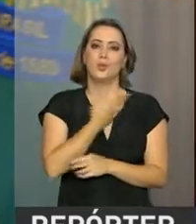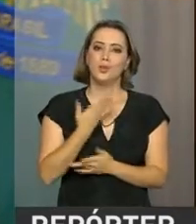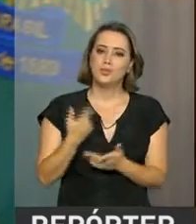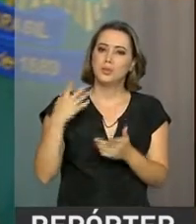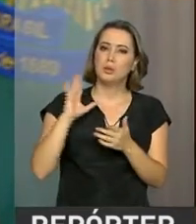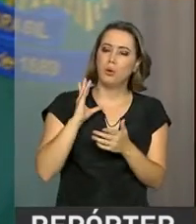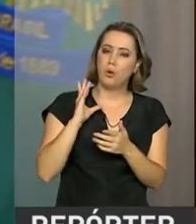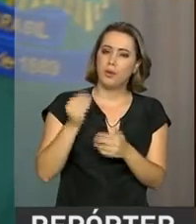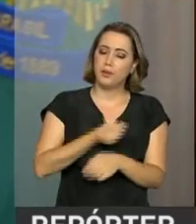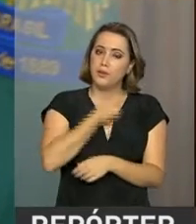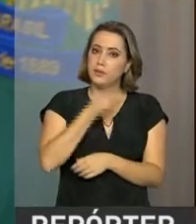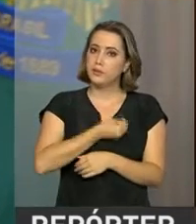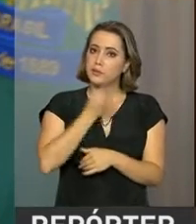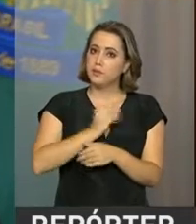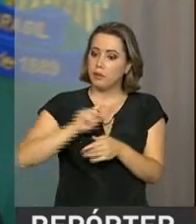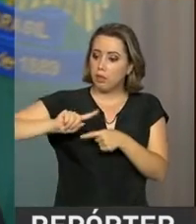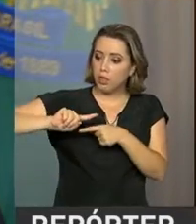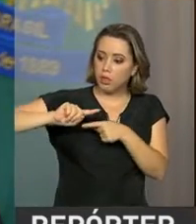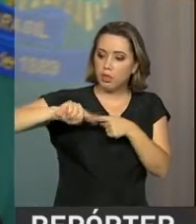dela e muito